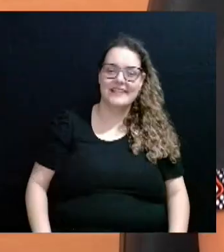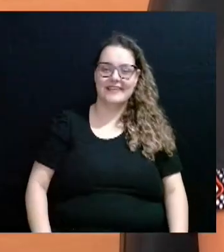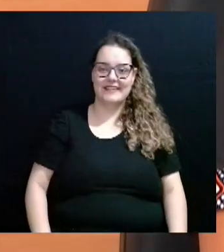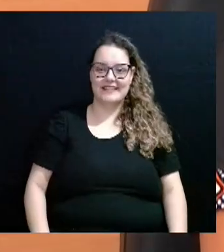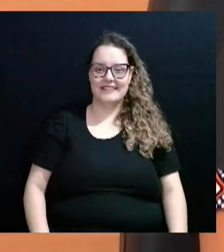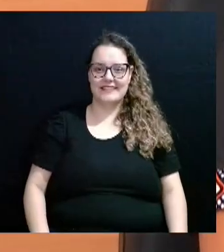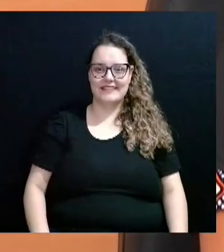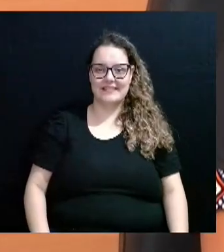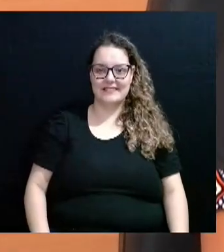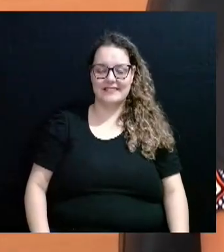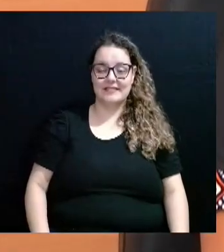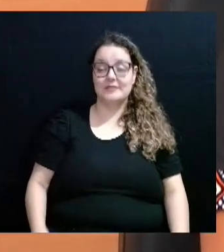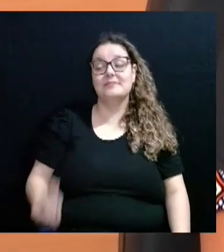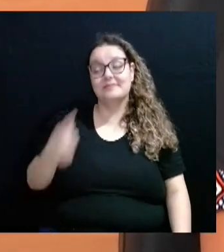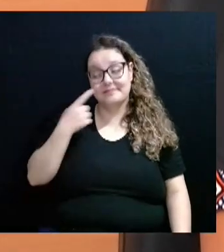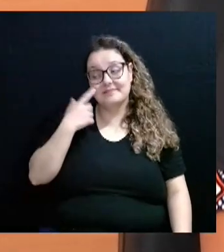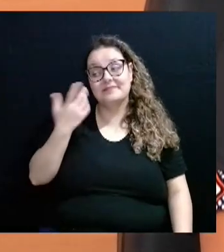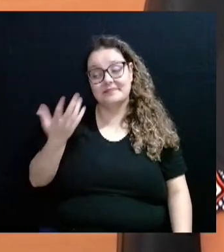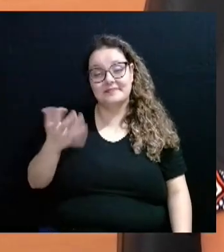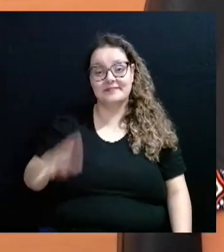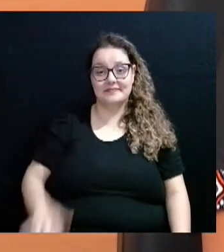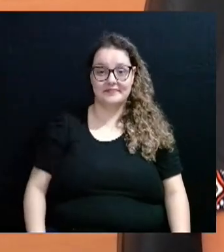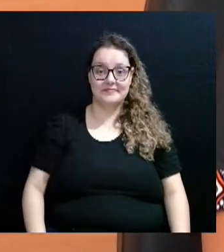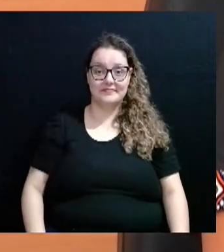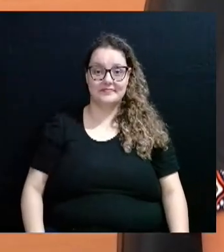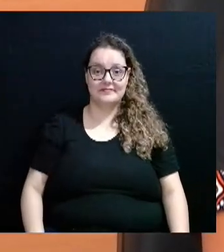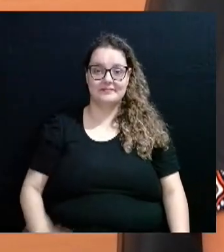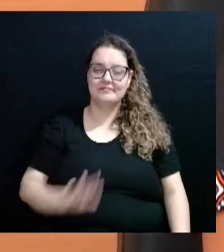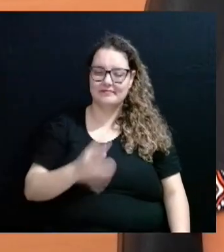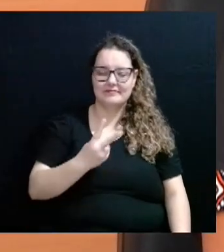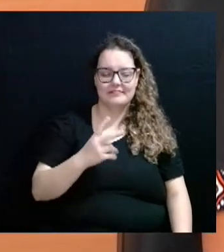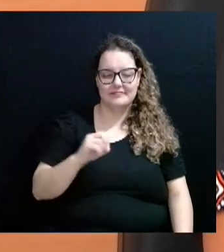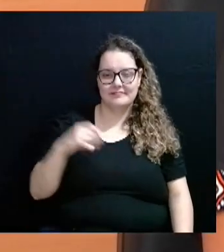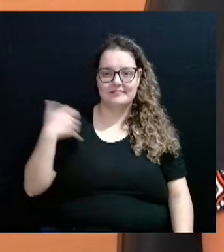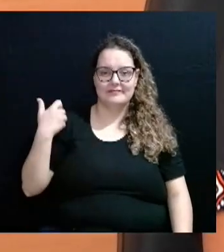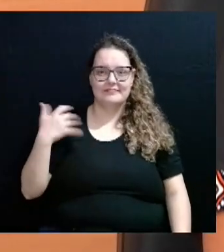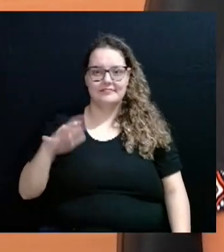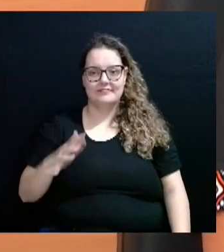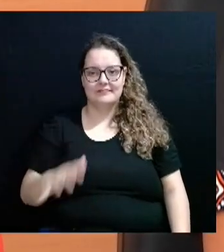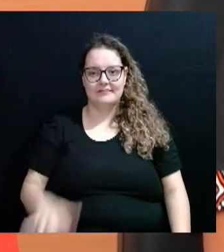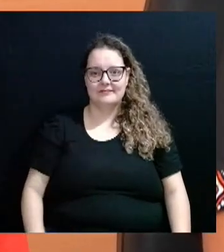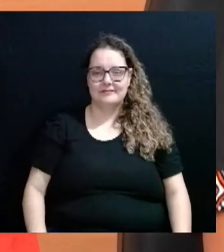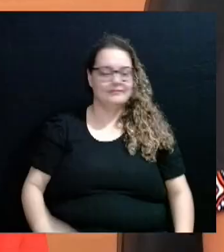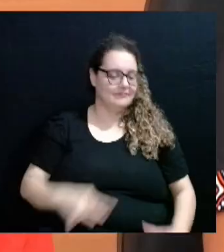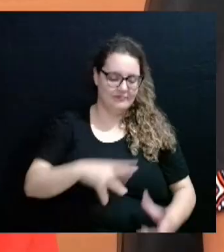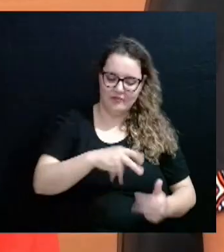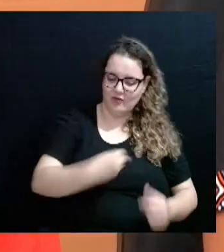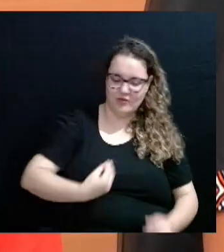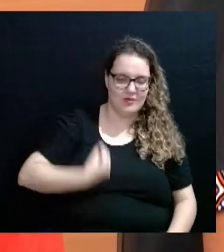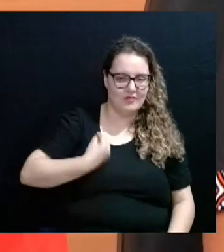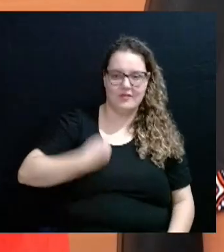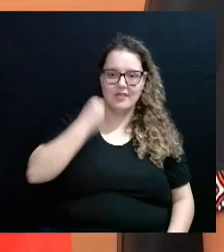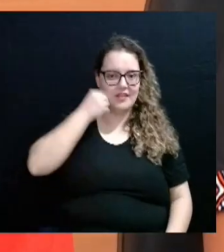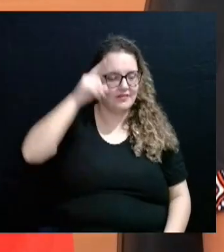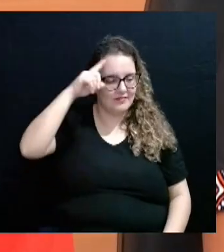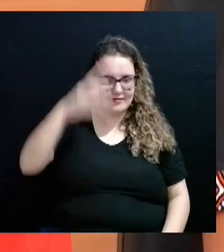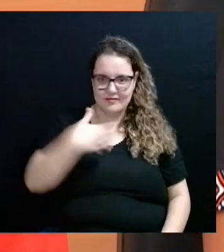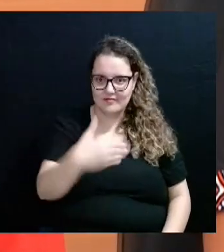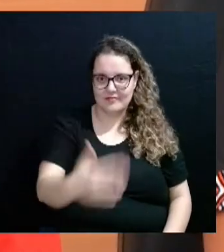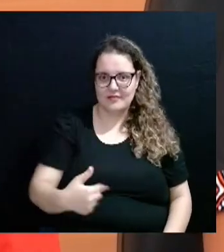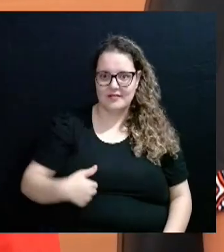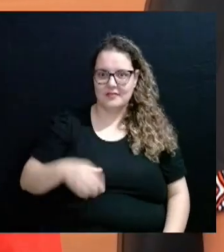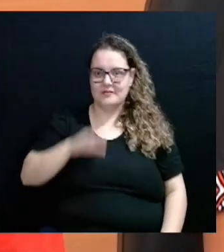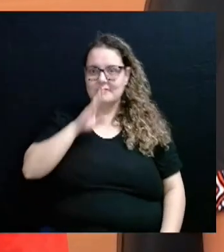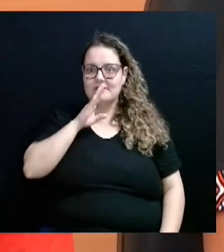é. E eu até meus 20 anos, mano, eu era mudo, filho. Era quieto. Os lugares que eu trabalhei só